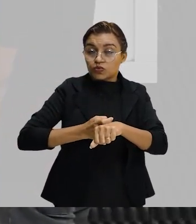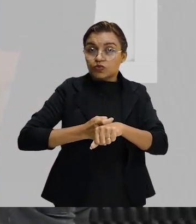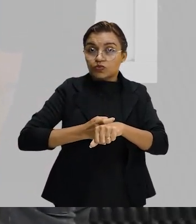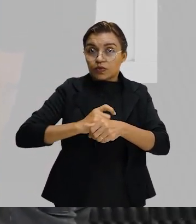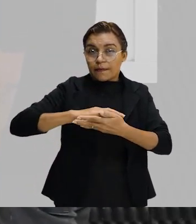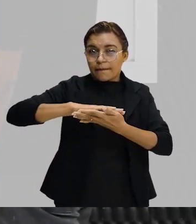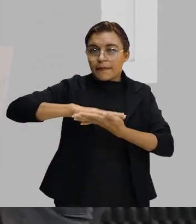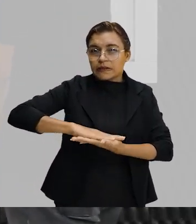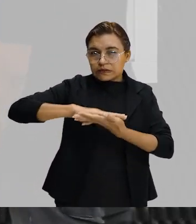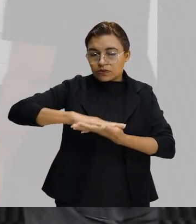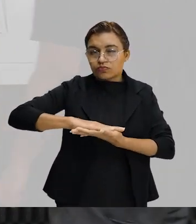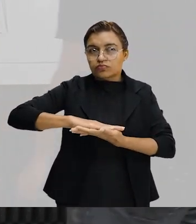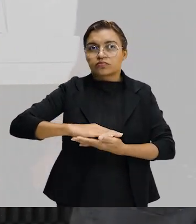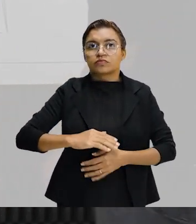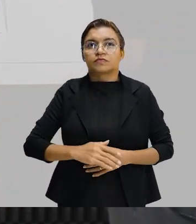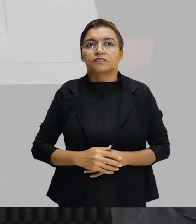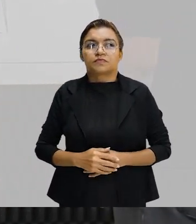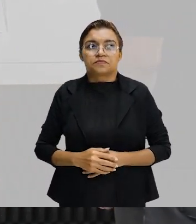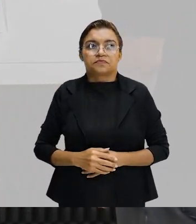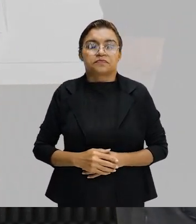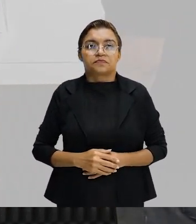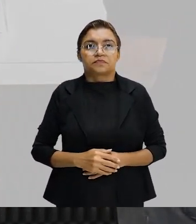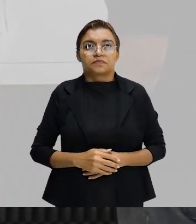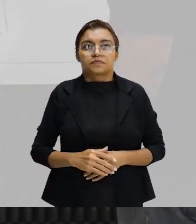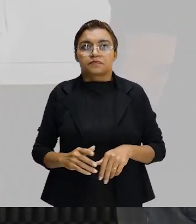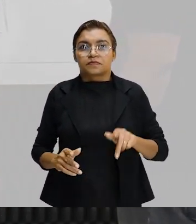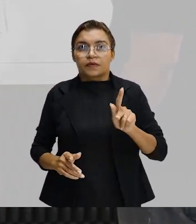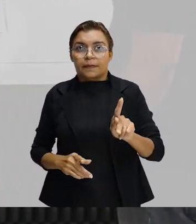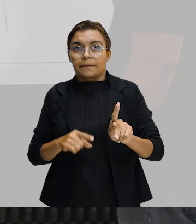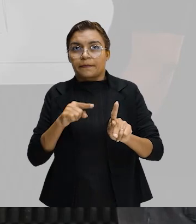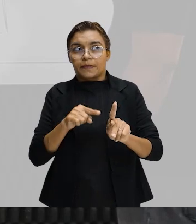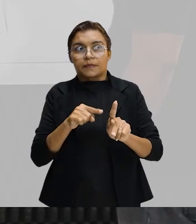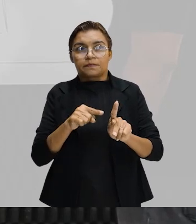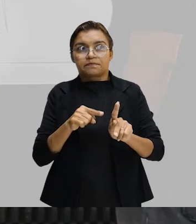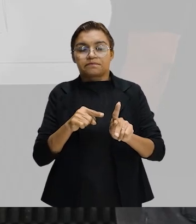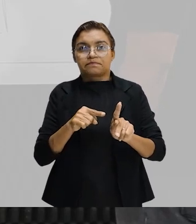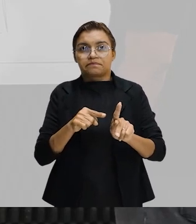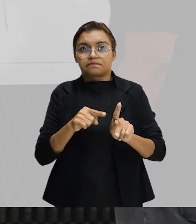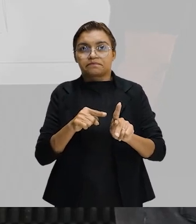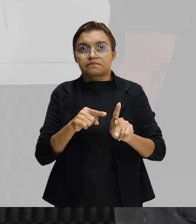vou colocar aqui, ó, bem aqui do lado, a pressão